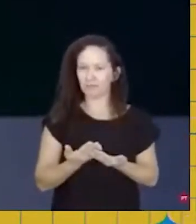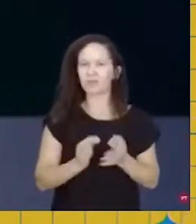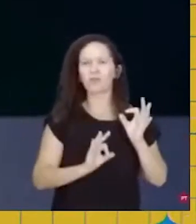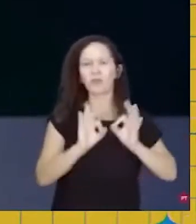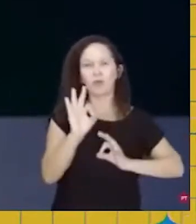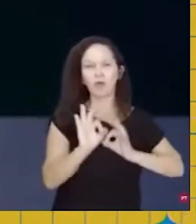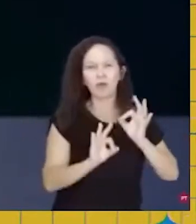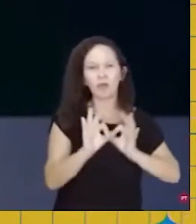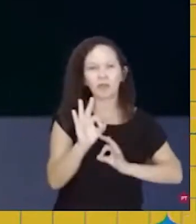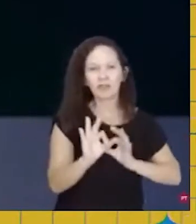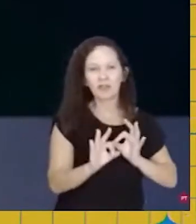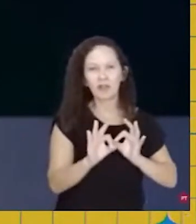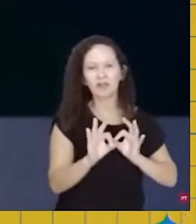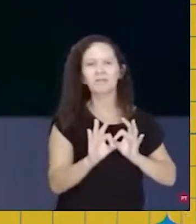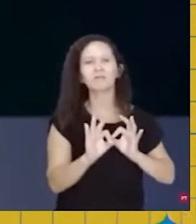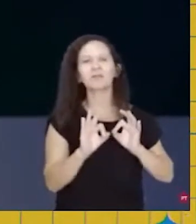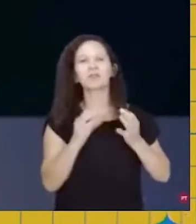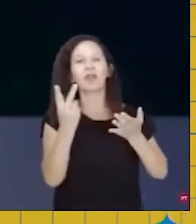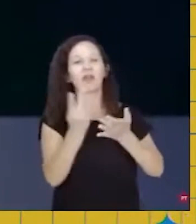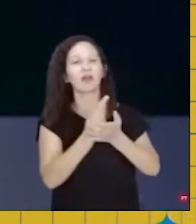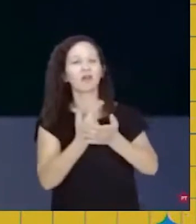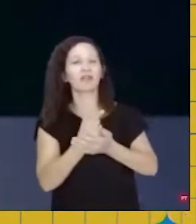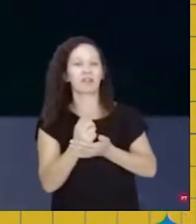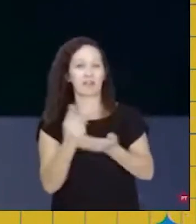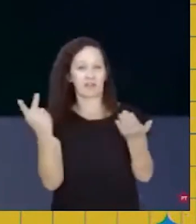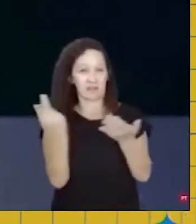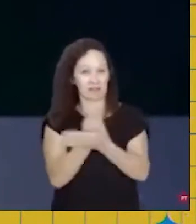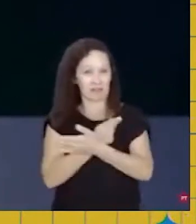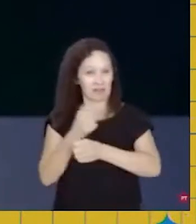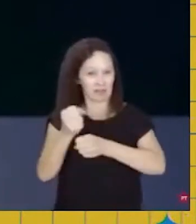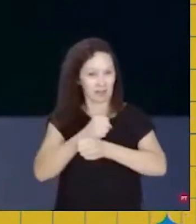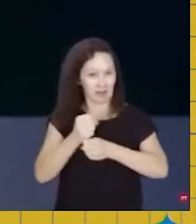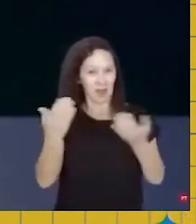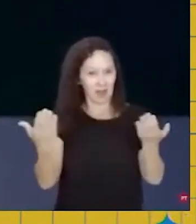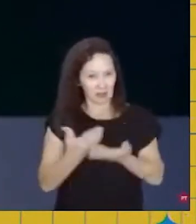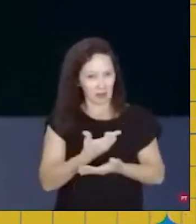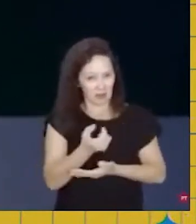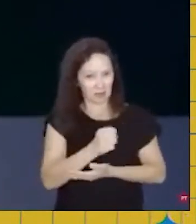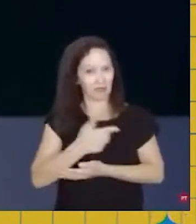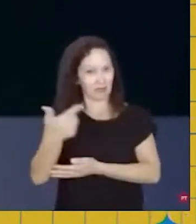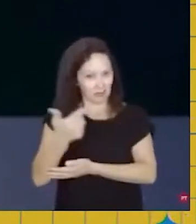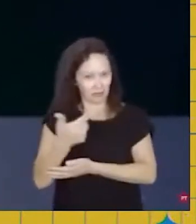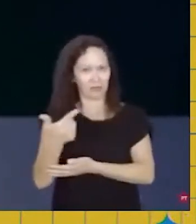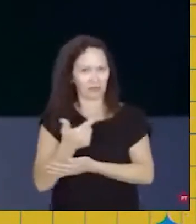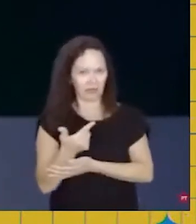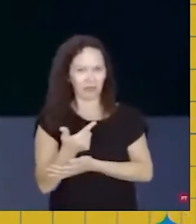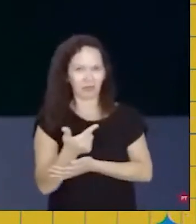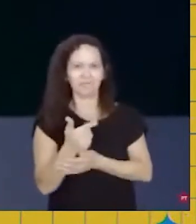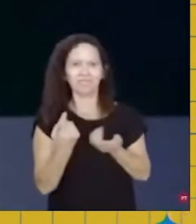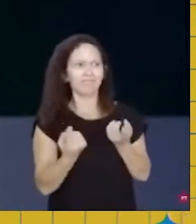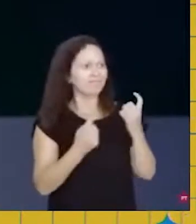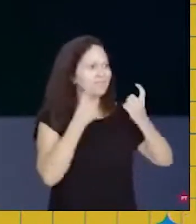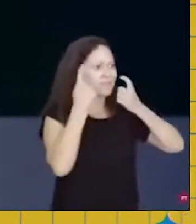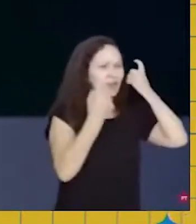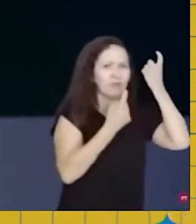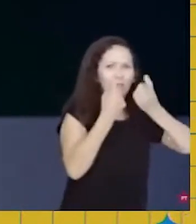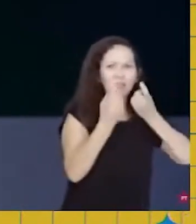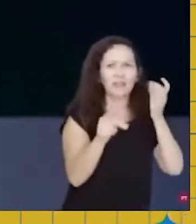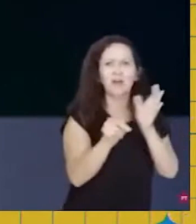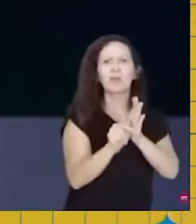erros que foram cometidos este ano por assolamento eu diria até por desespero eleitoral